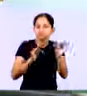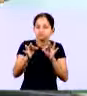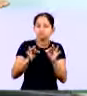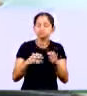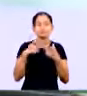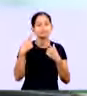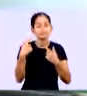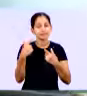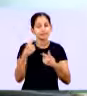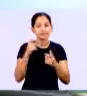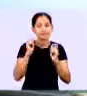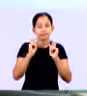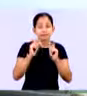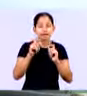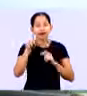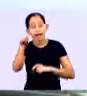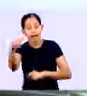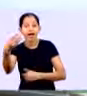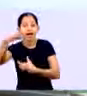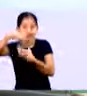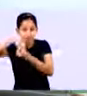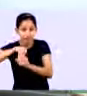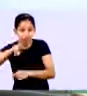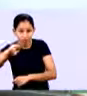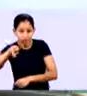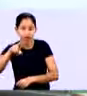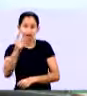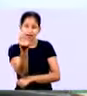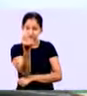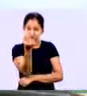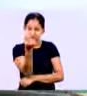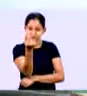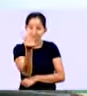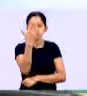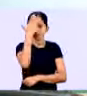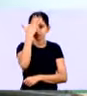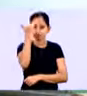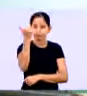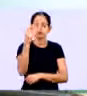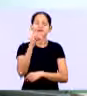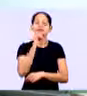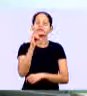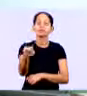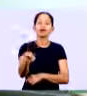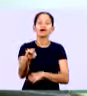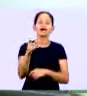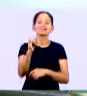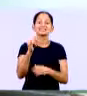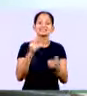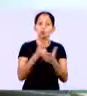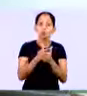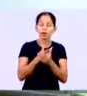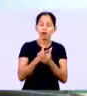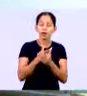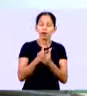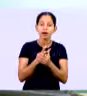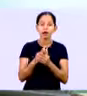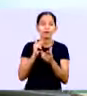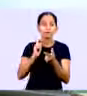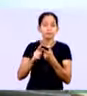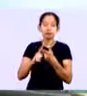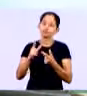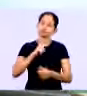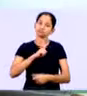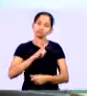partir sempre do financeiro a ordem de autorização de compra. Certo? Para que se estabeleça uma regra que, se comprar, vai comprar porque eu tenho condição de